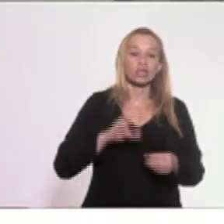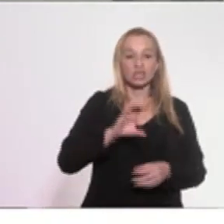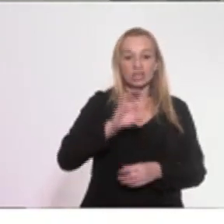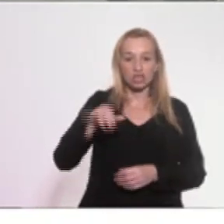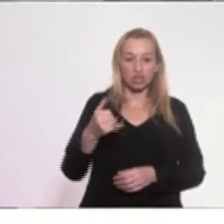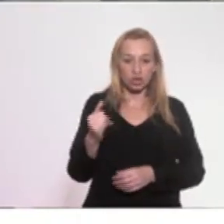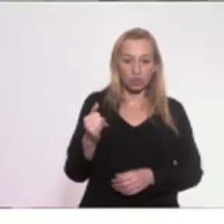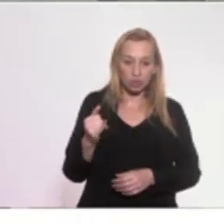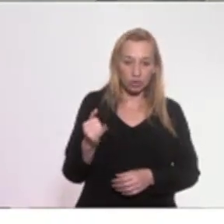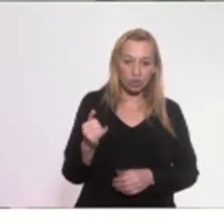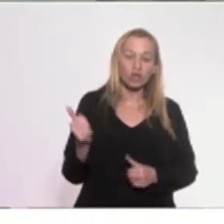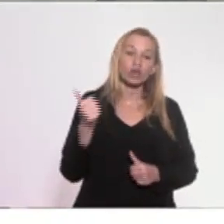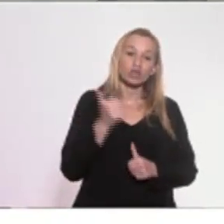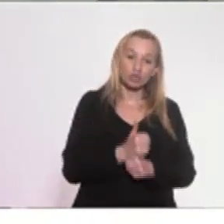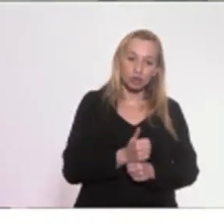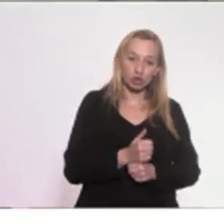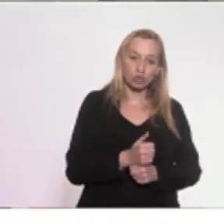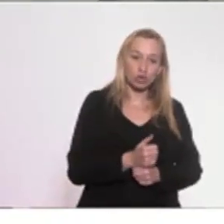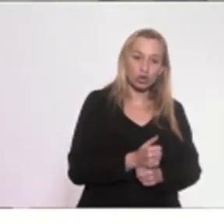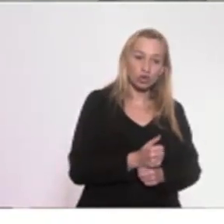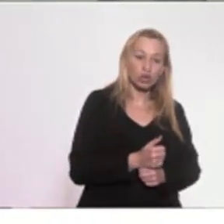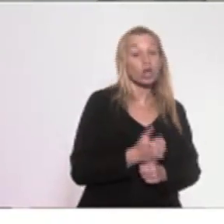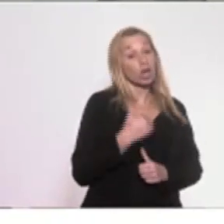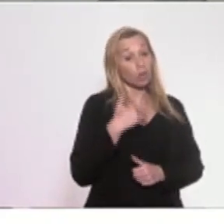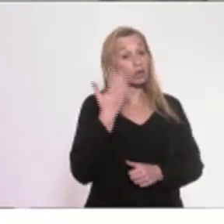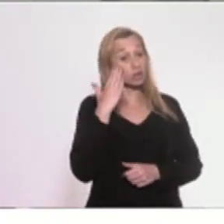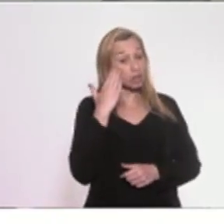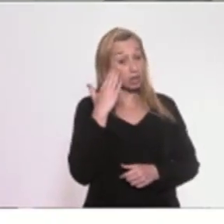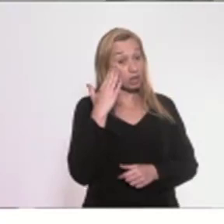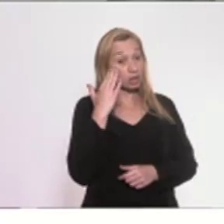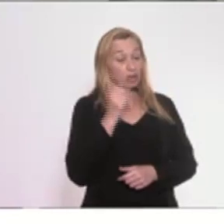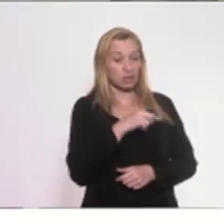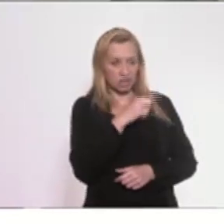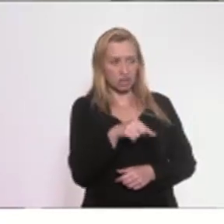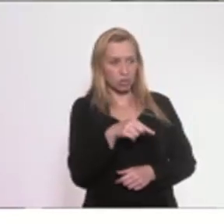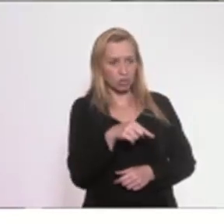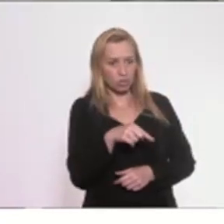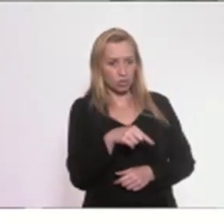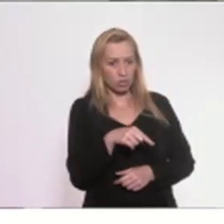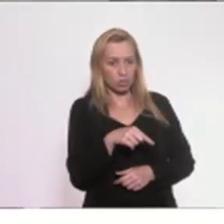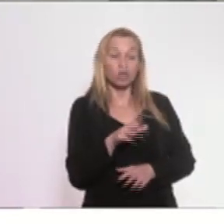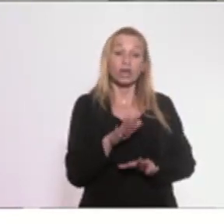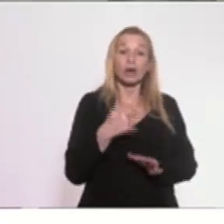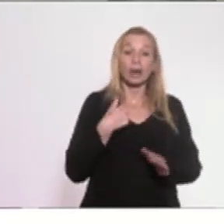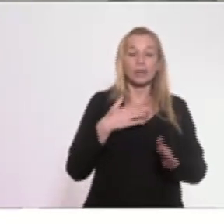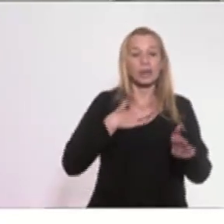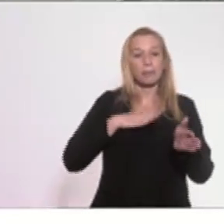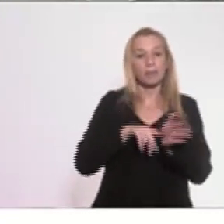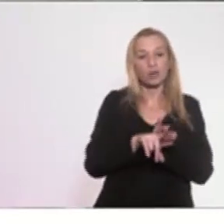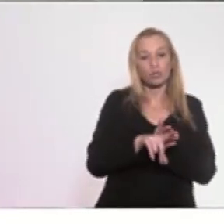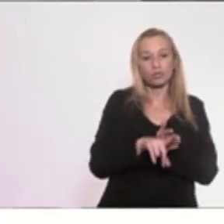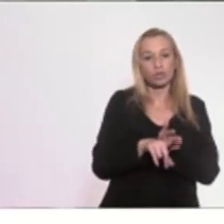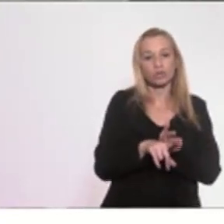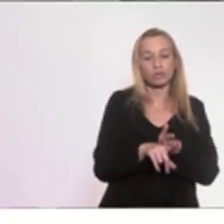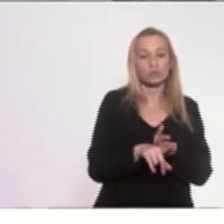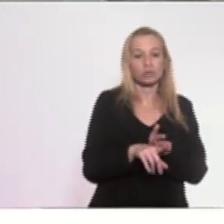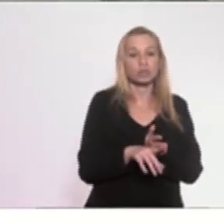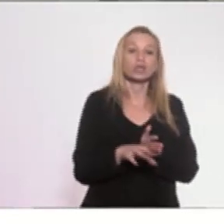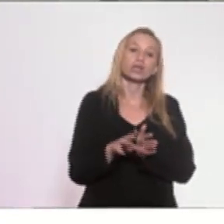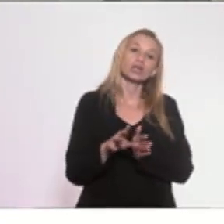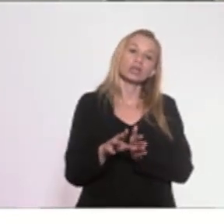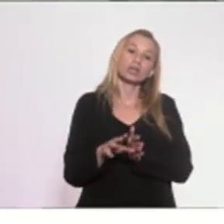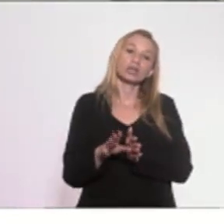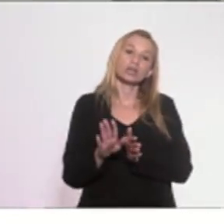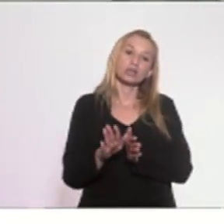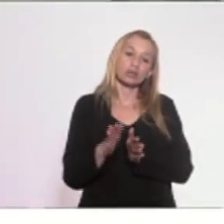agora opinando sobre o substitutivo, eu bem entendo que rejeitou o substitutivo. Minha pergunta é a seguinte... Voto divergente, senhor presidente. Sim, mas